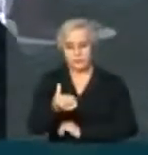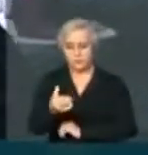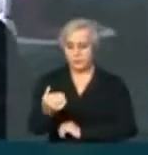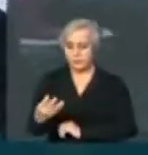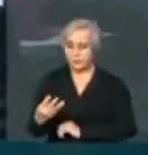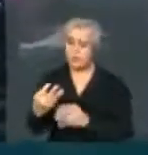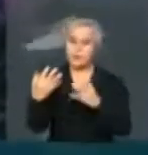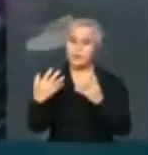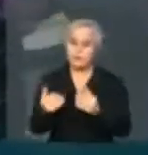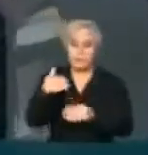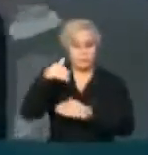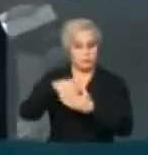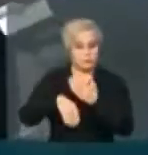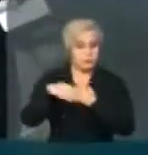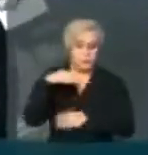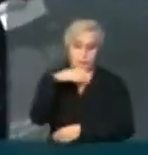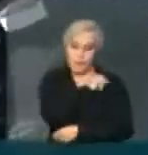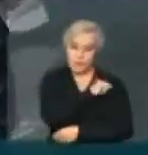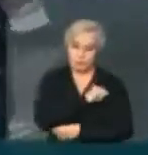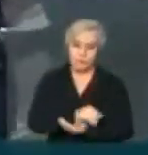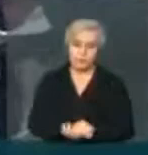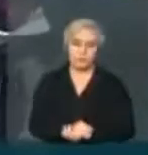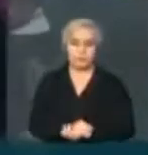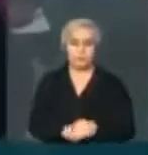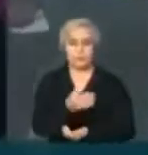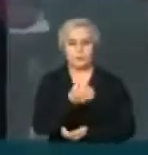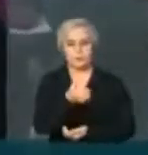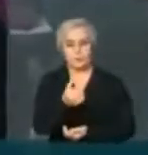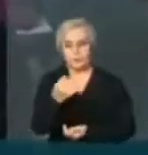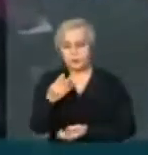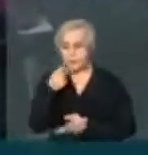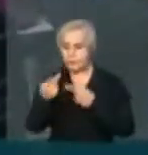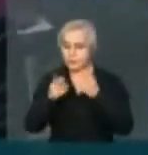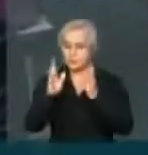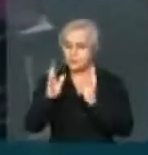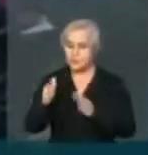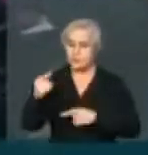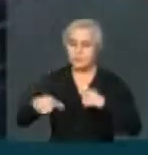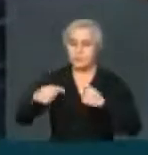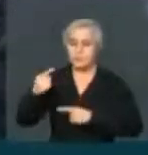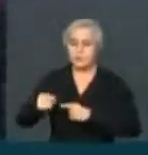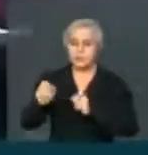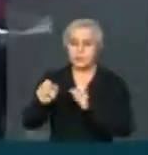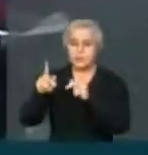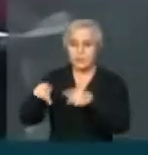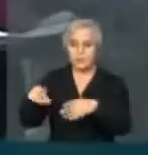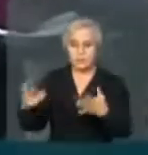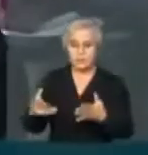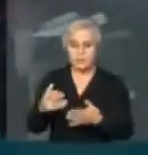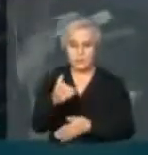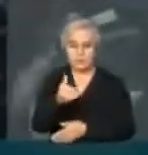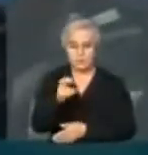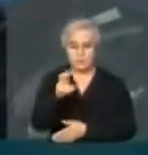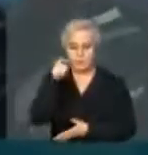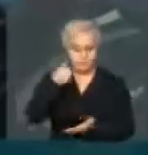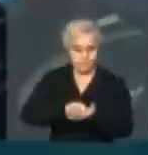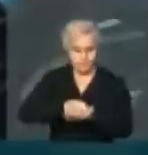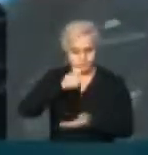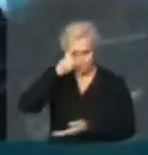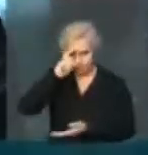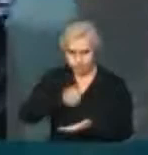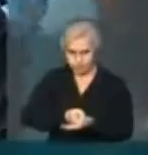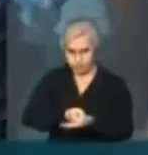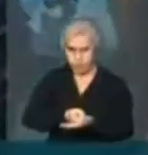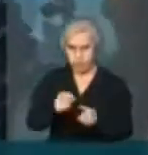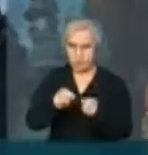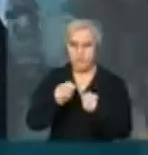664. A 665 vem discutindo as questões previdenciárias. A 665, ela é dura. Ela faz com